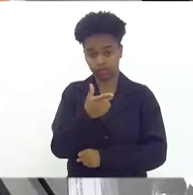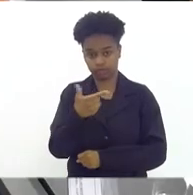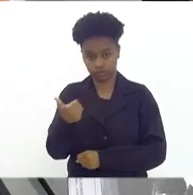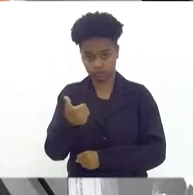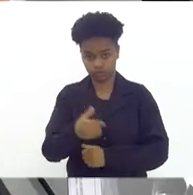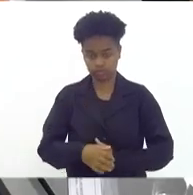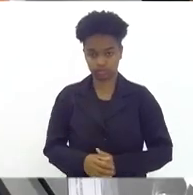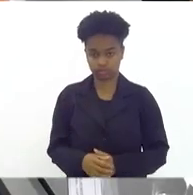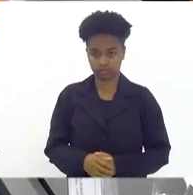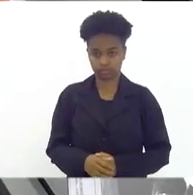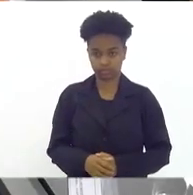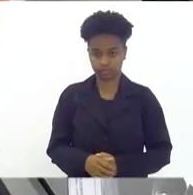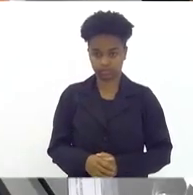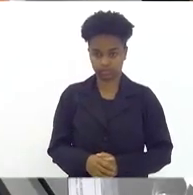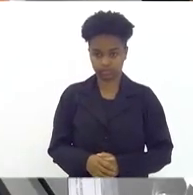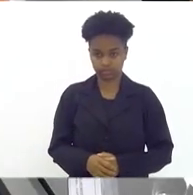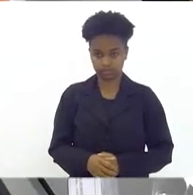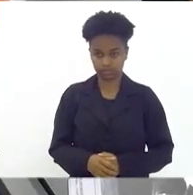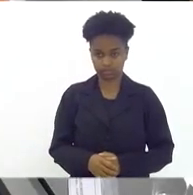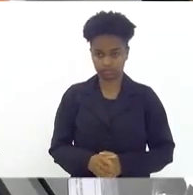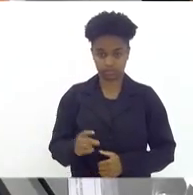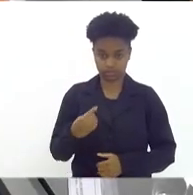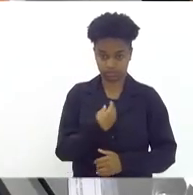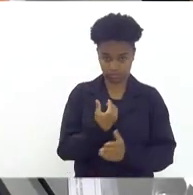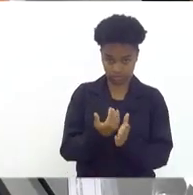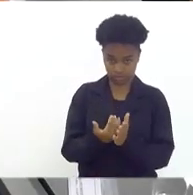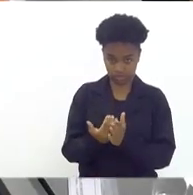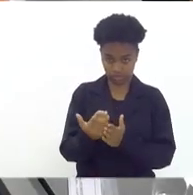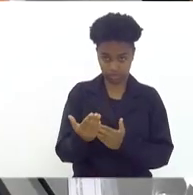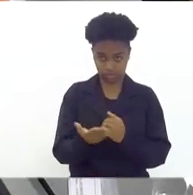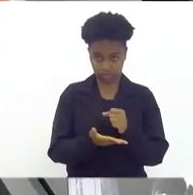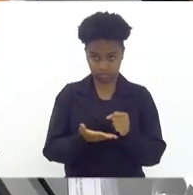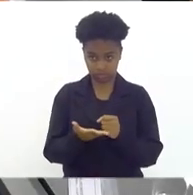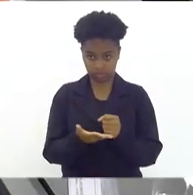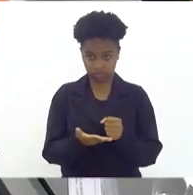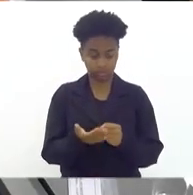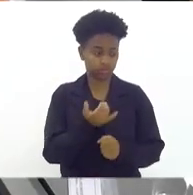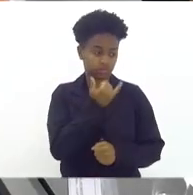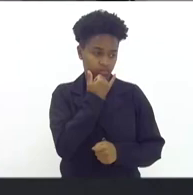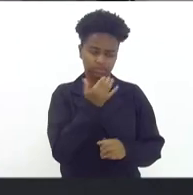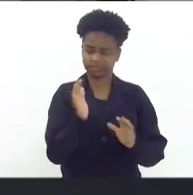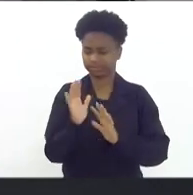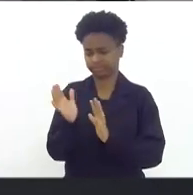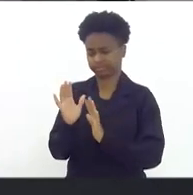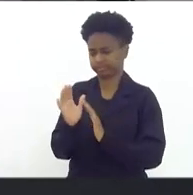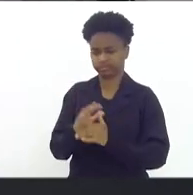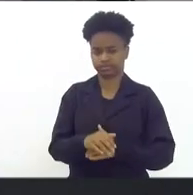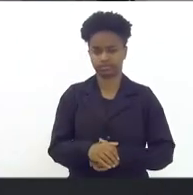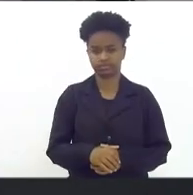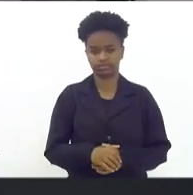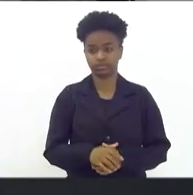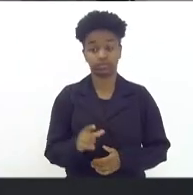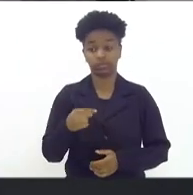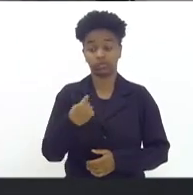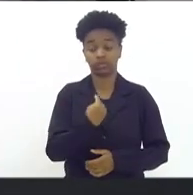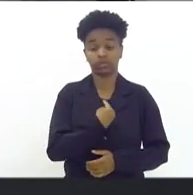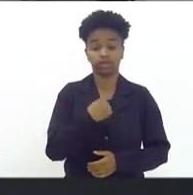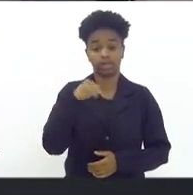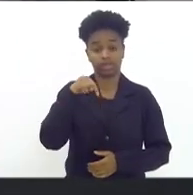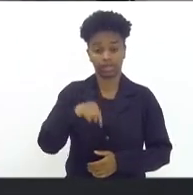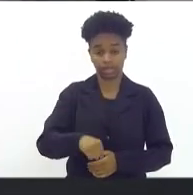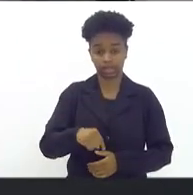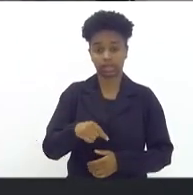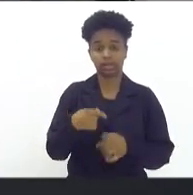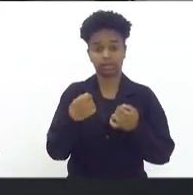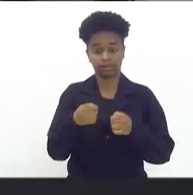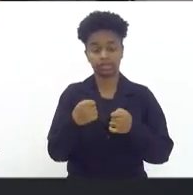pelo pelo começo excelência nada a gente aqui tá aqui pra pra receber